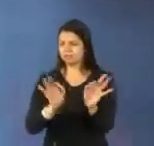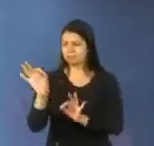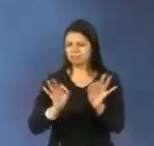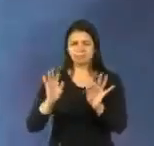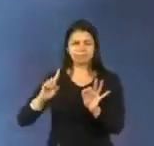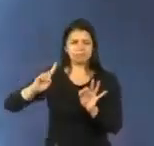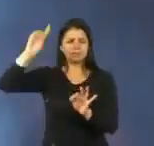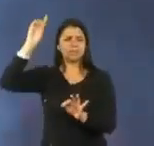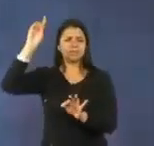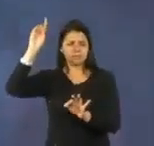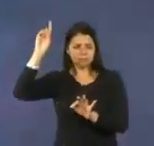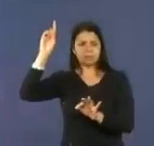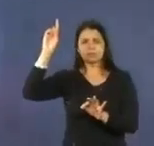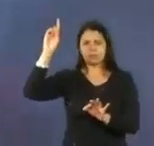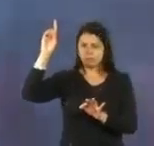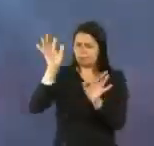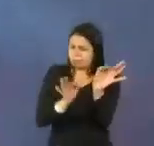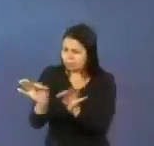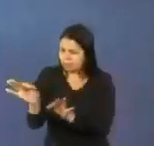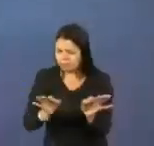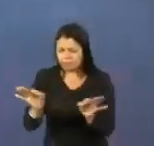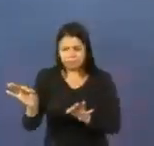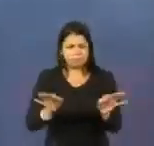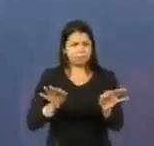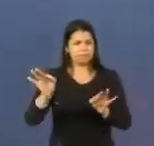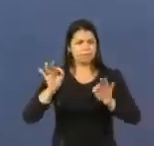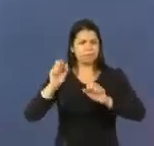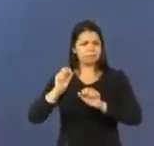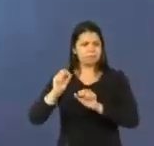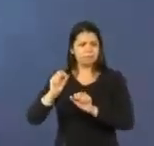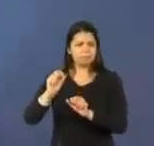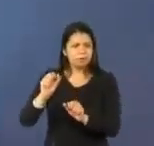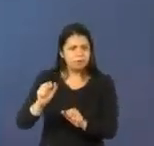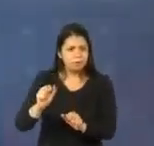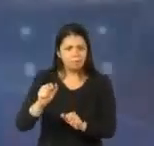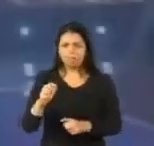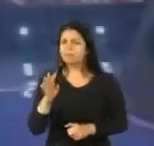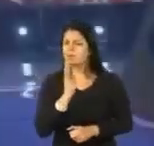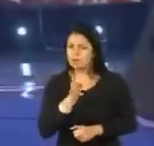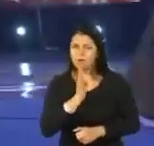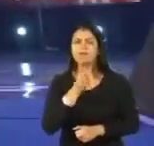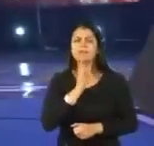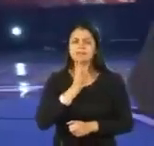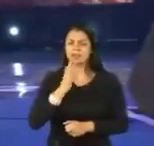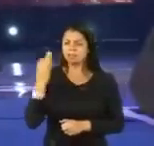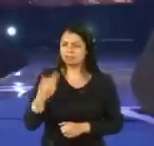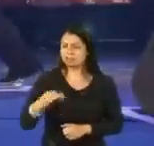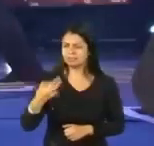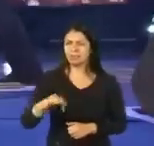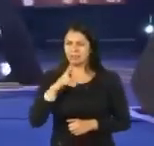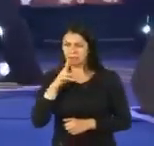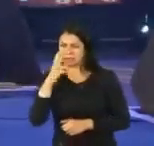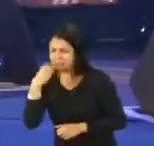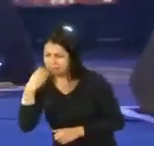um dia calculou. Ele conhecia a força e a